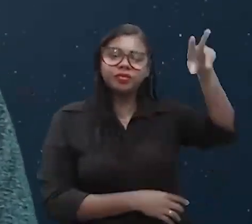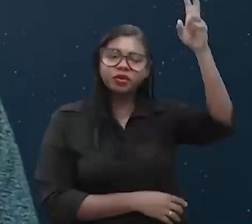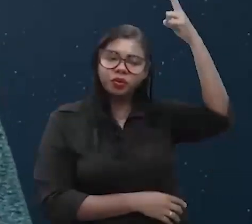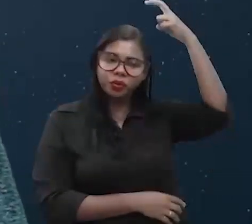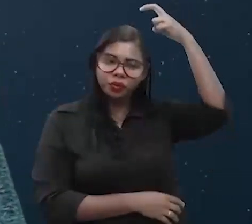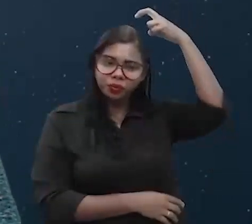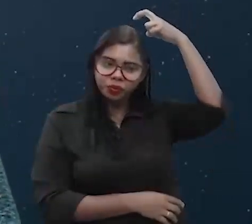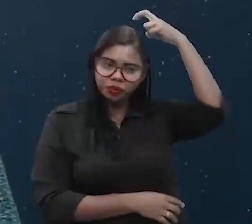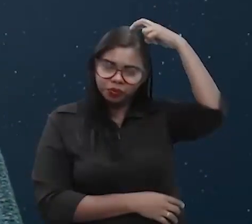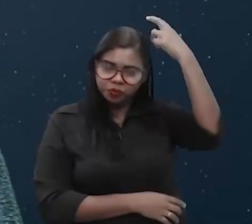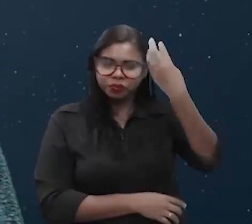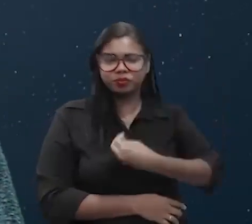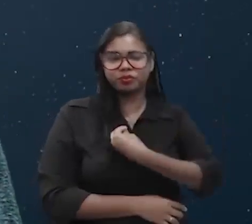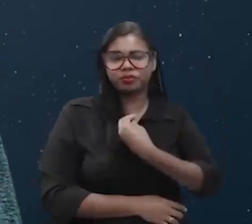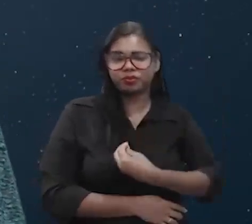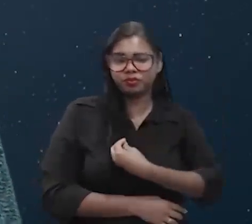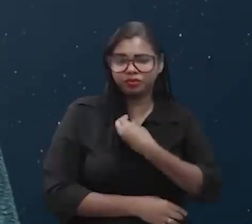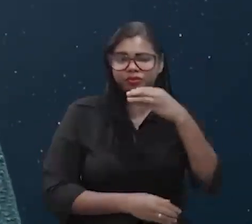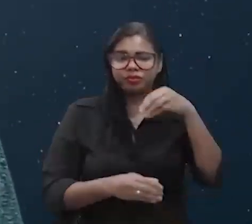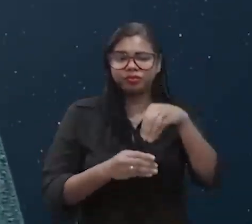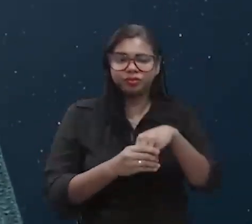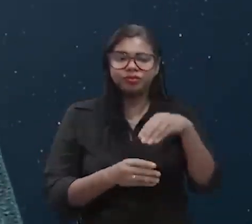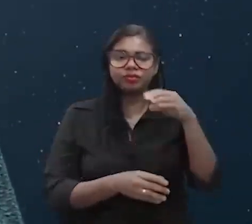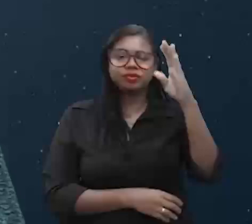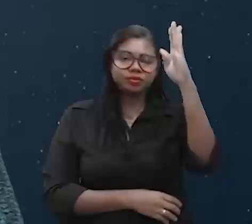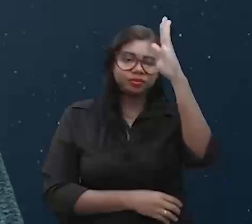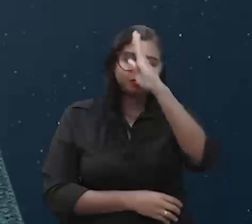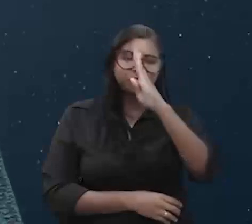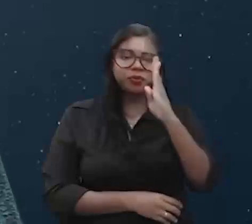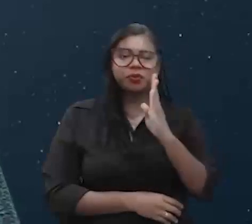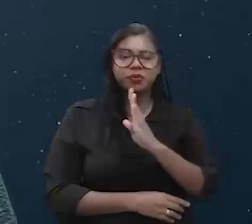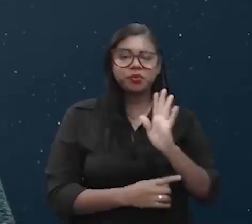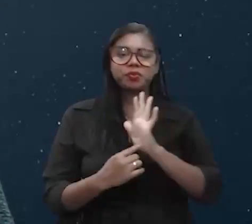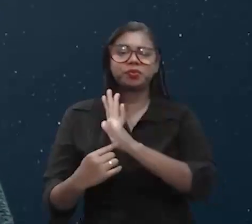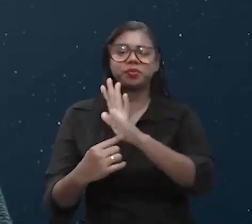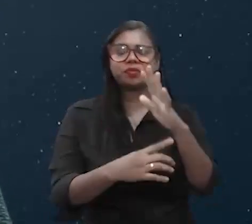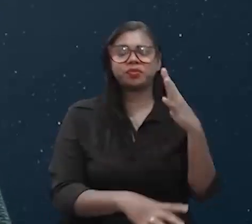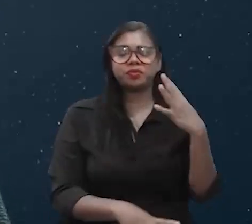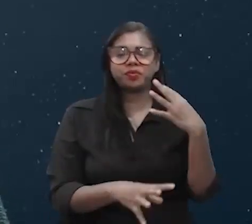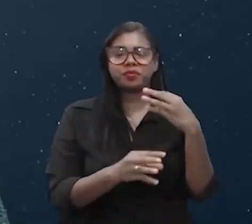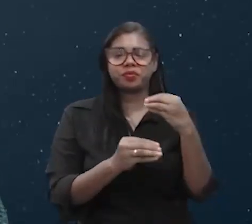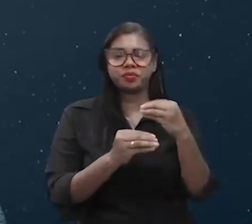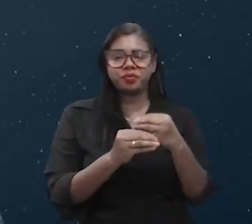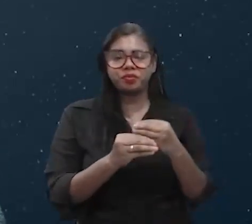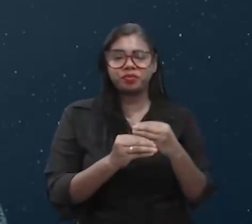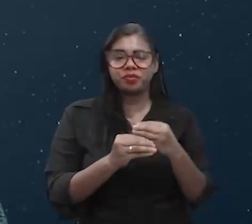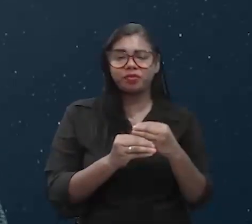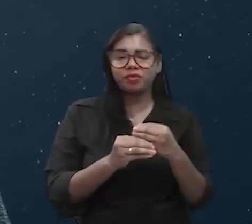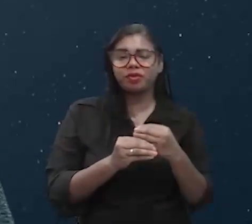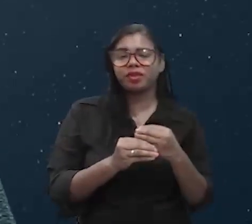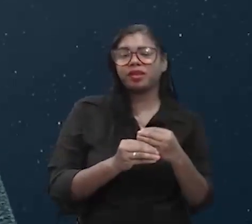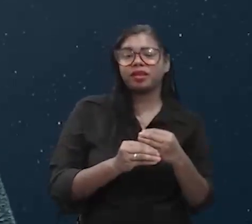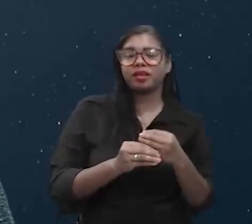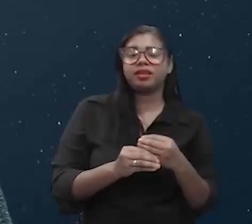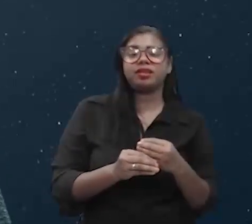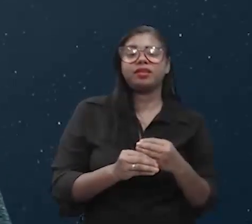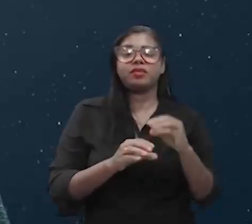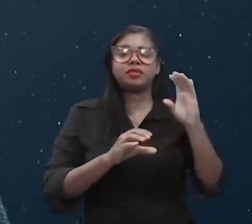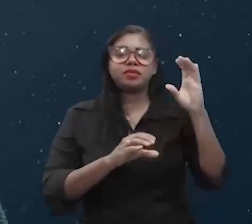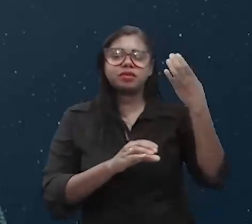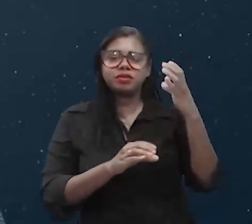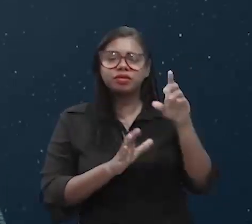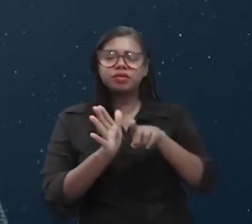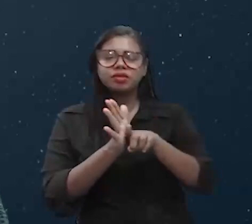é brasilidade, e inclusive com uma visão moderna de tudo isso, científica, mas sobretudo